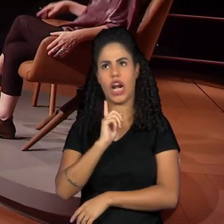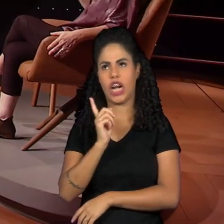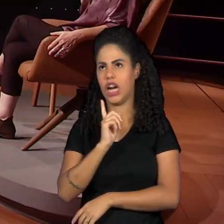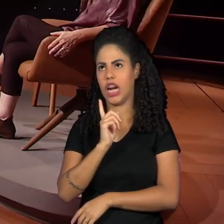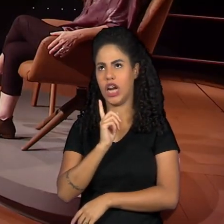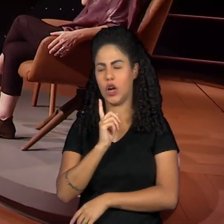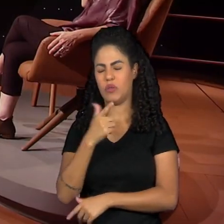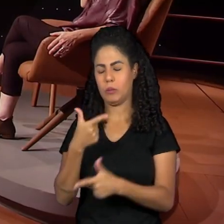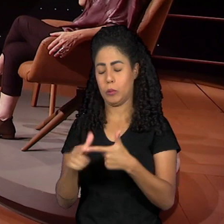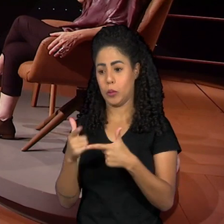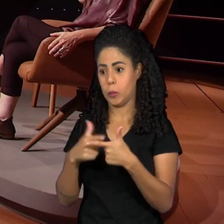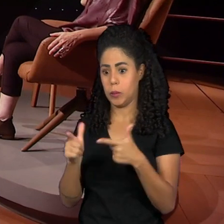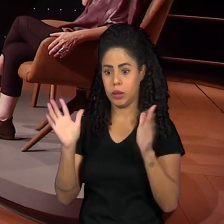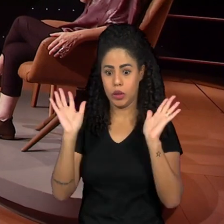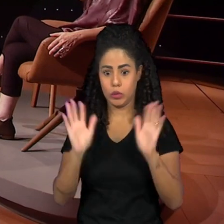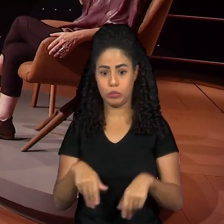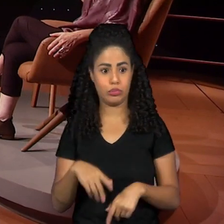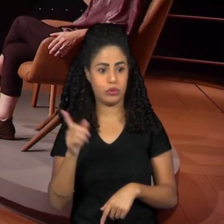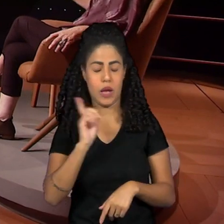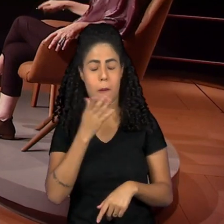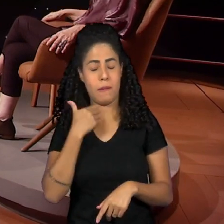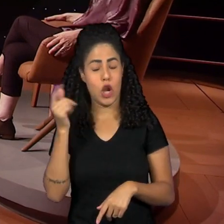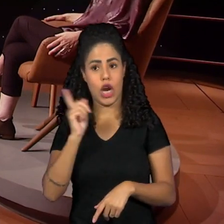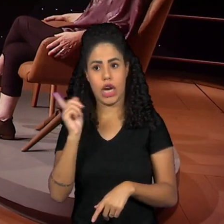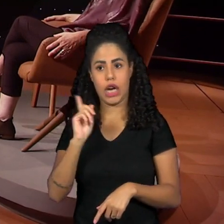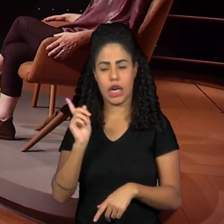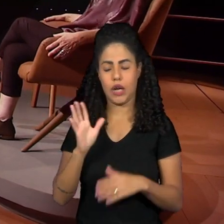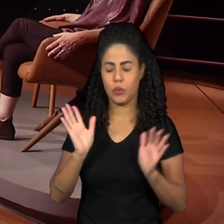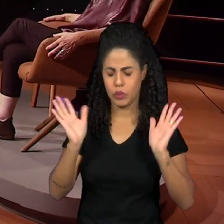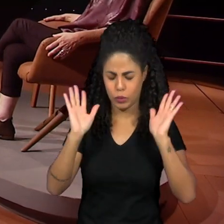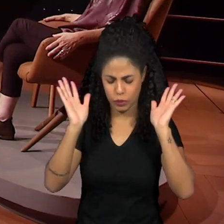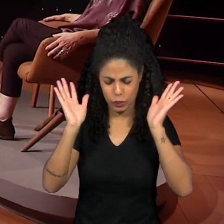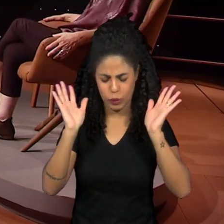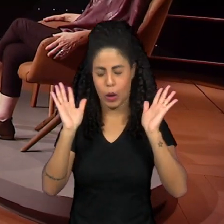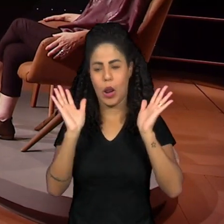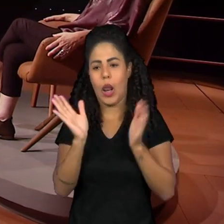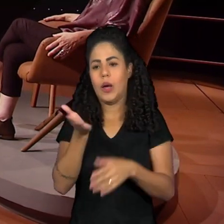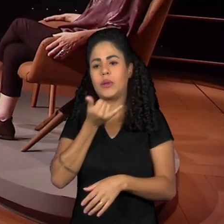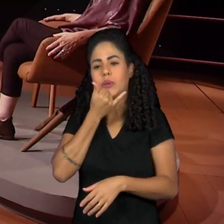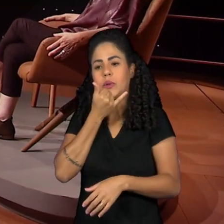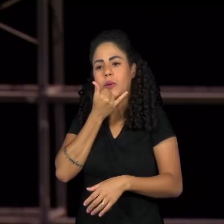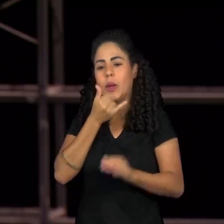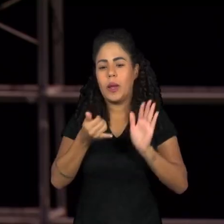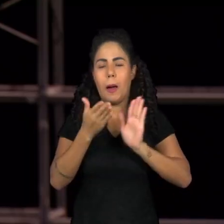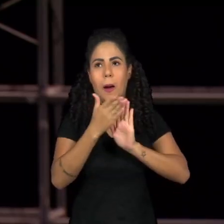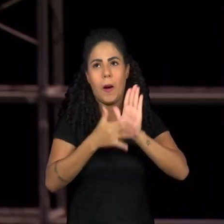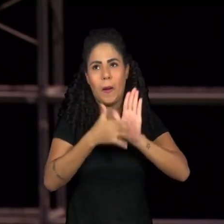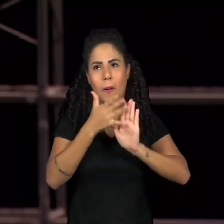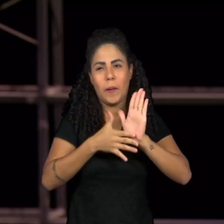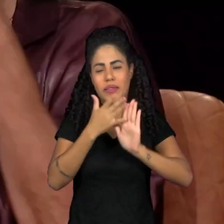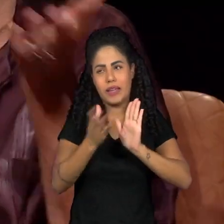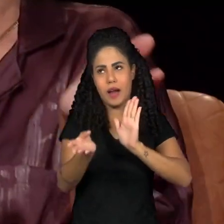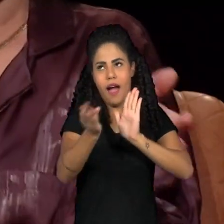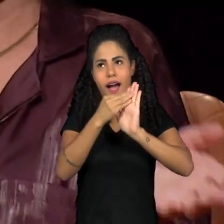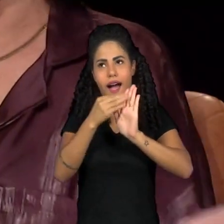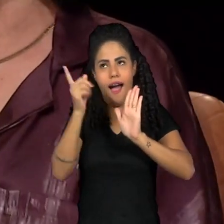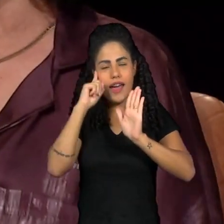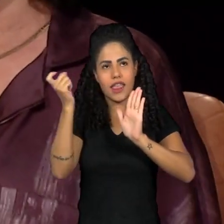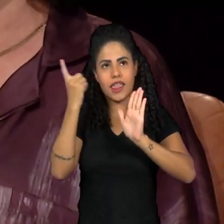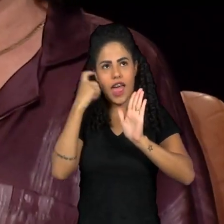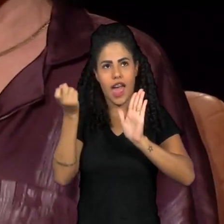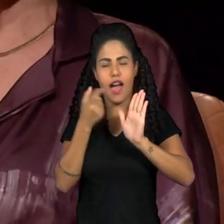gente. Nossa, imagina, que fala horrível. Não, pessoal. Ela já está roteirizando. Ela está roteirizando. Não, já pensou? Alguém